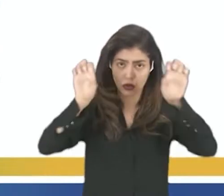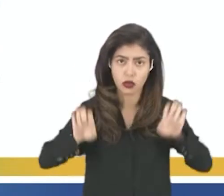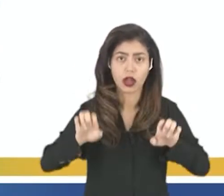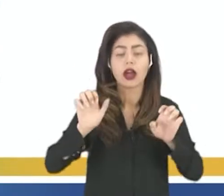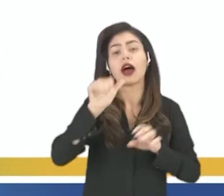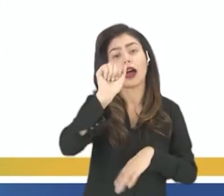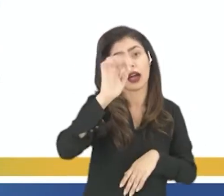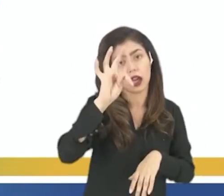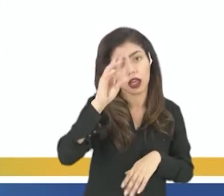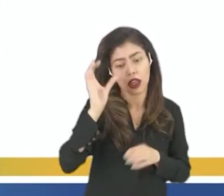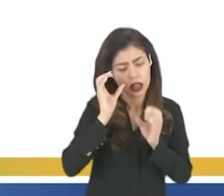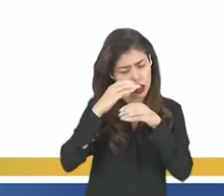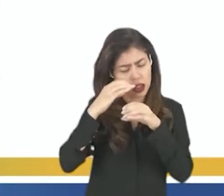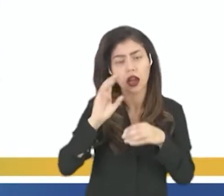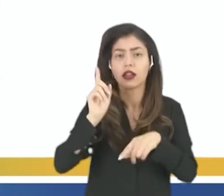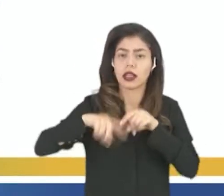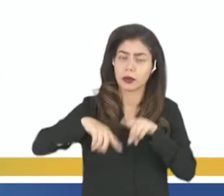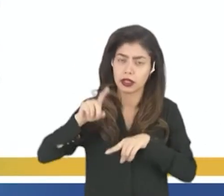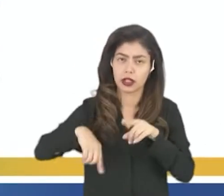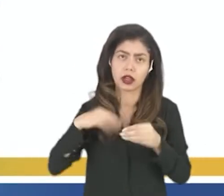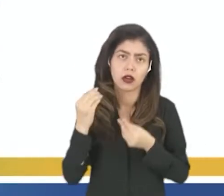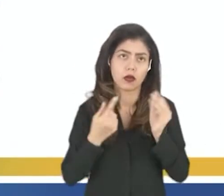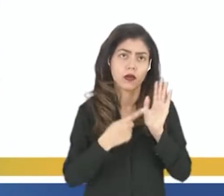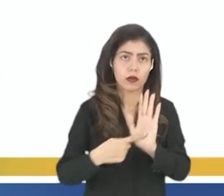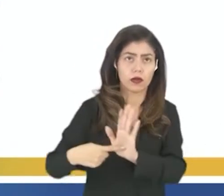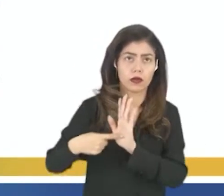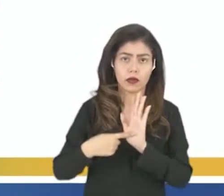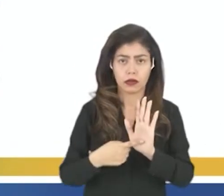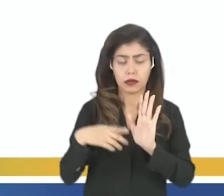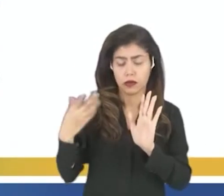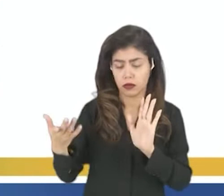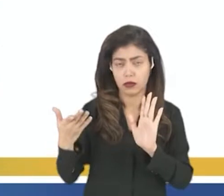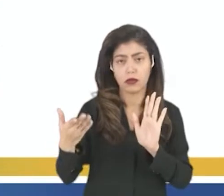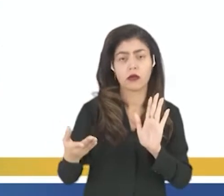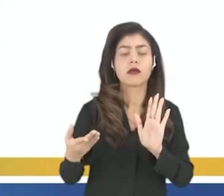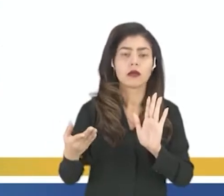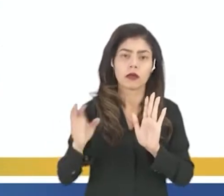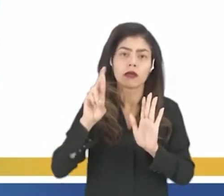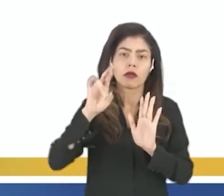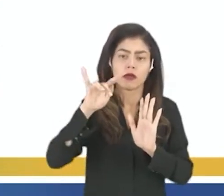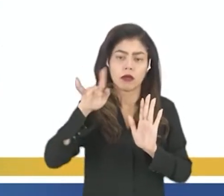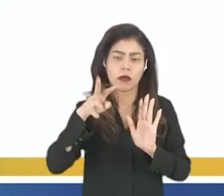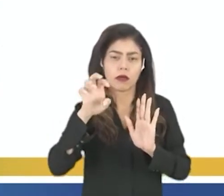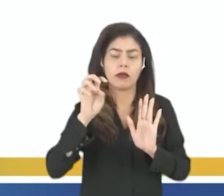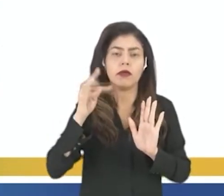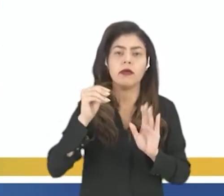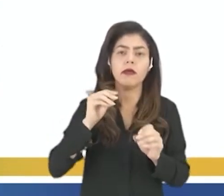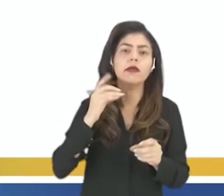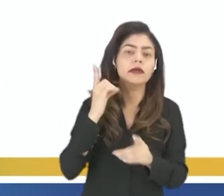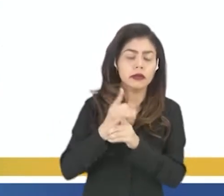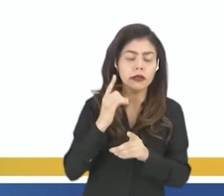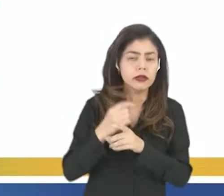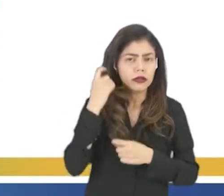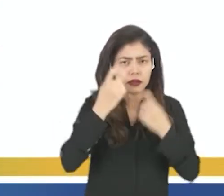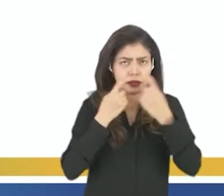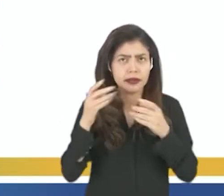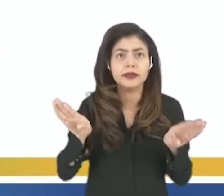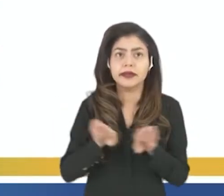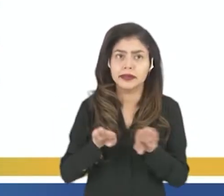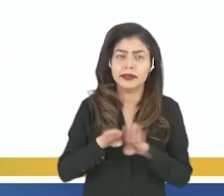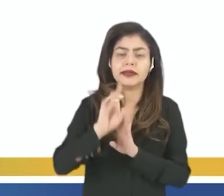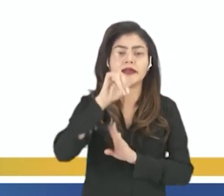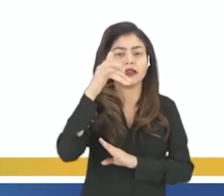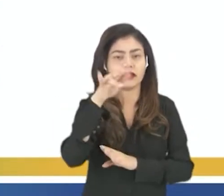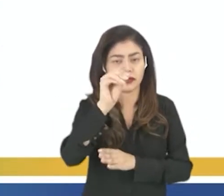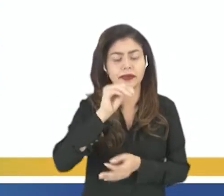estrutura atômica e microscópica da matéria como referência Esses rejeitos radioativos às vezes você pode encontrar essa expressão aí também